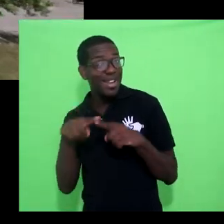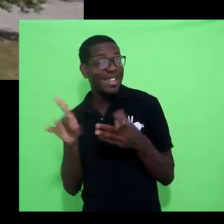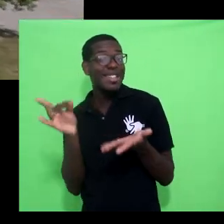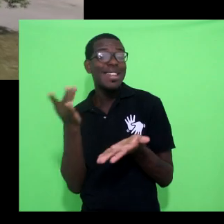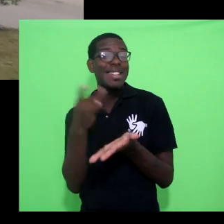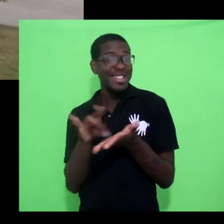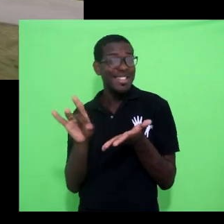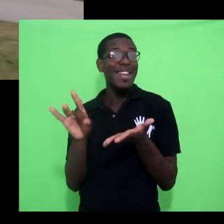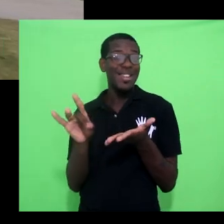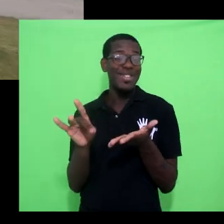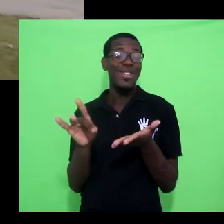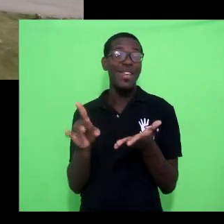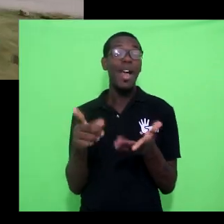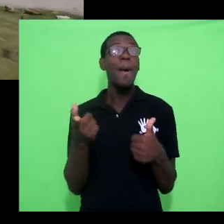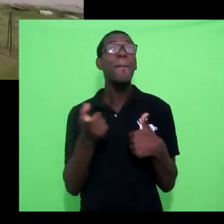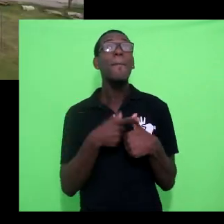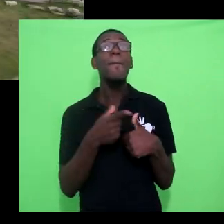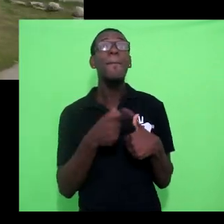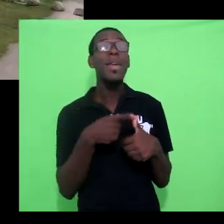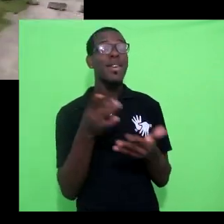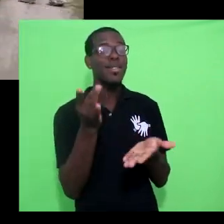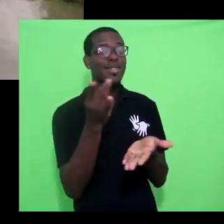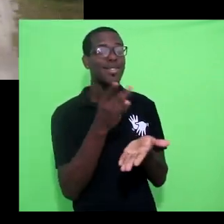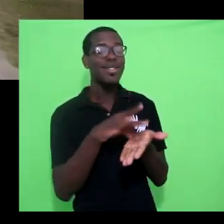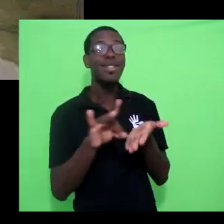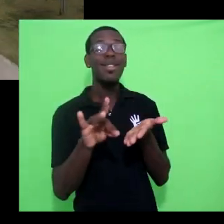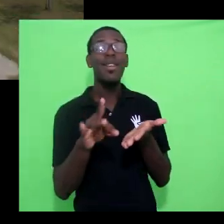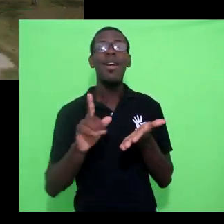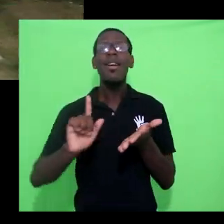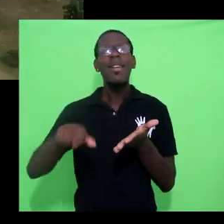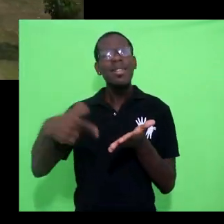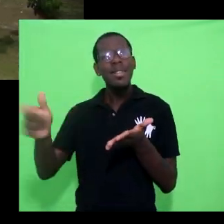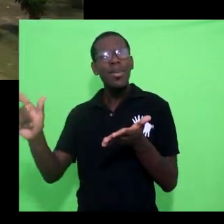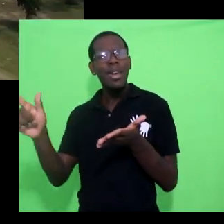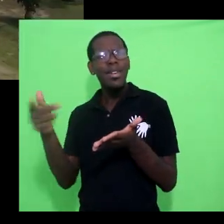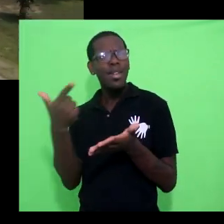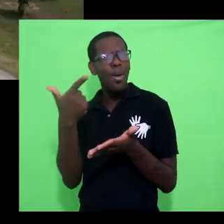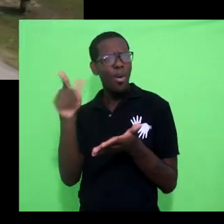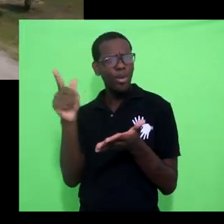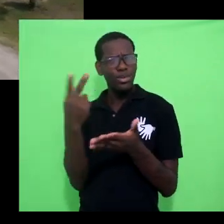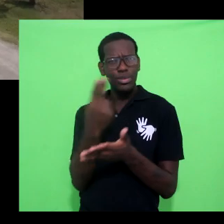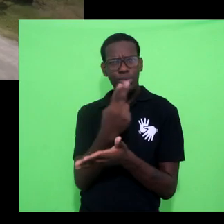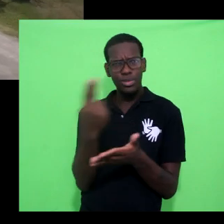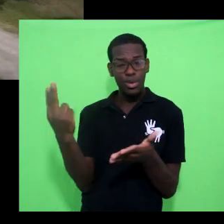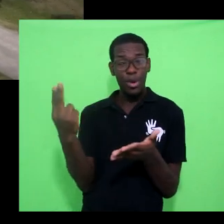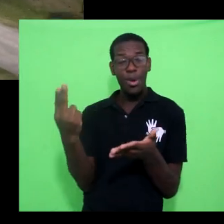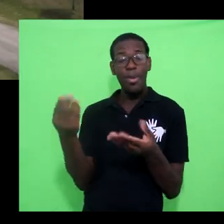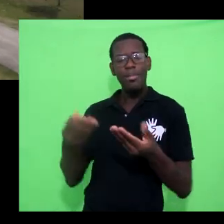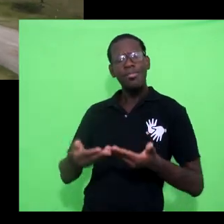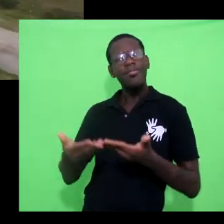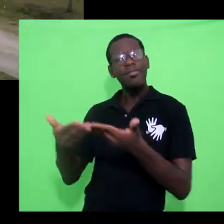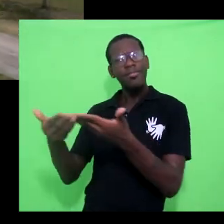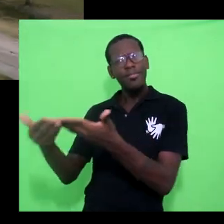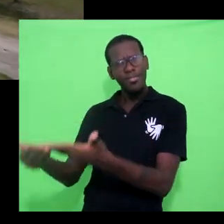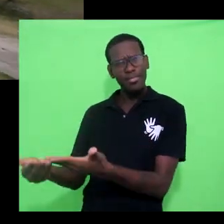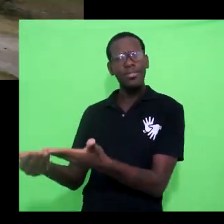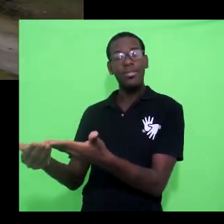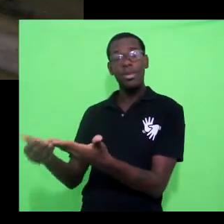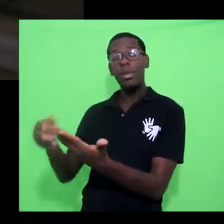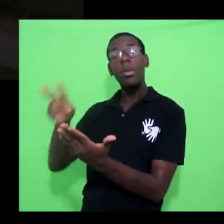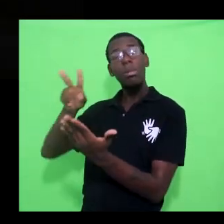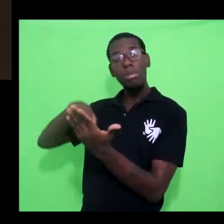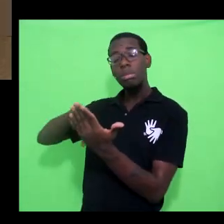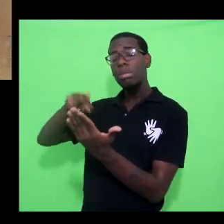Né? A primeira assinatura. E aí, na sequência, outros nomes. Eu vou passar para sua mão. E enquanto